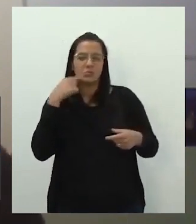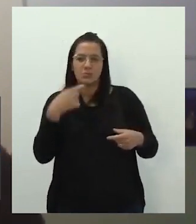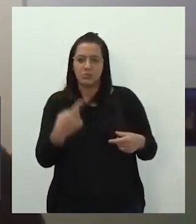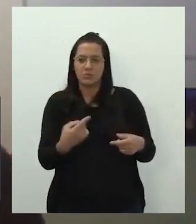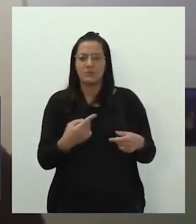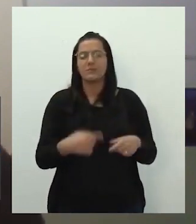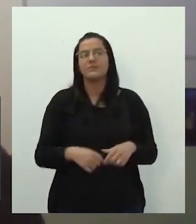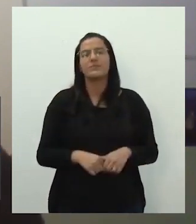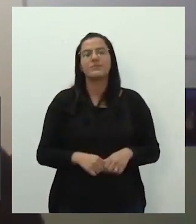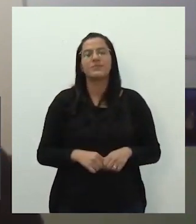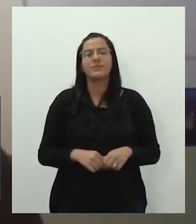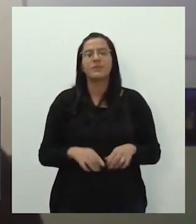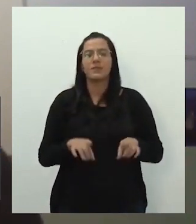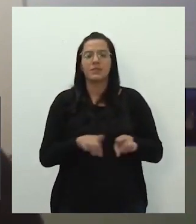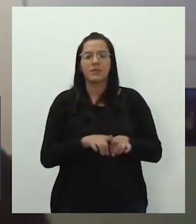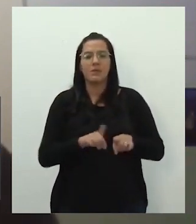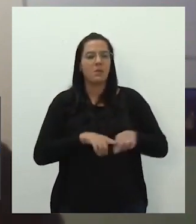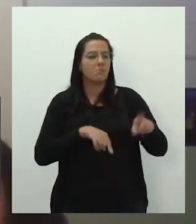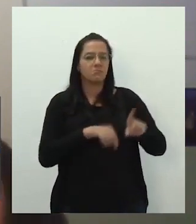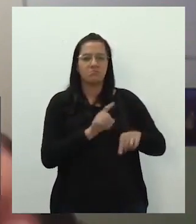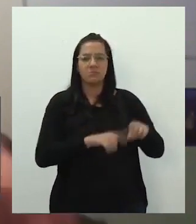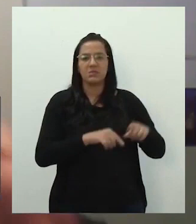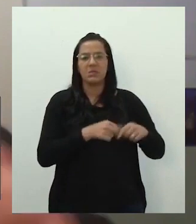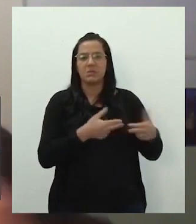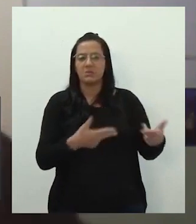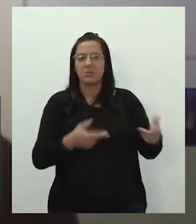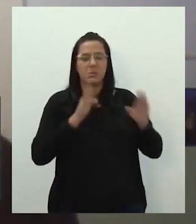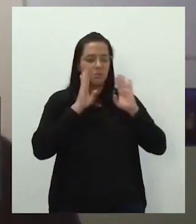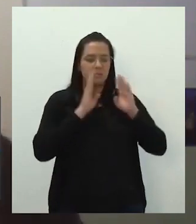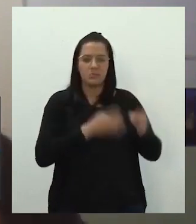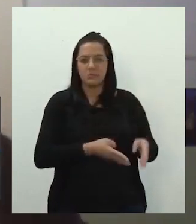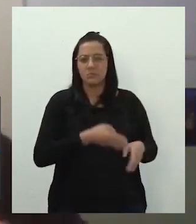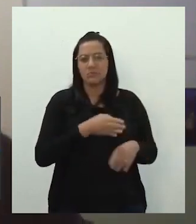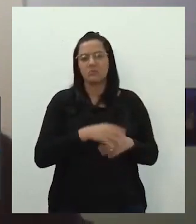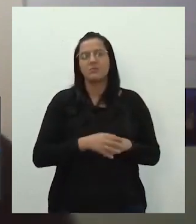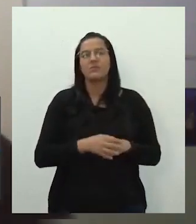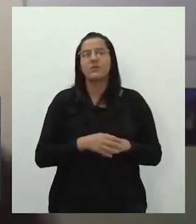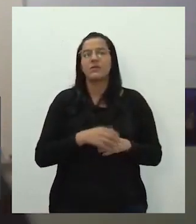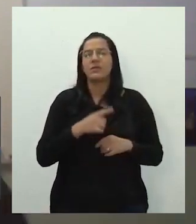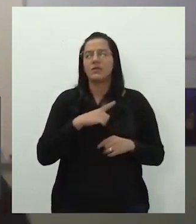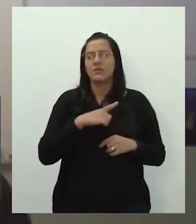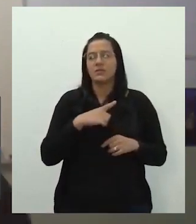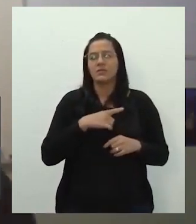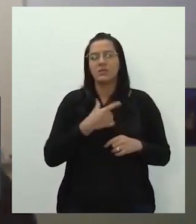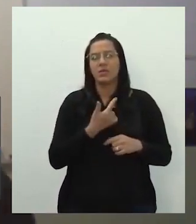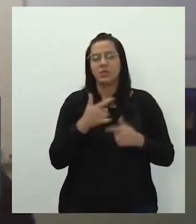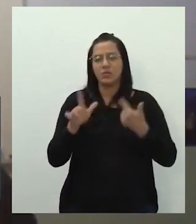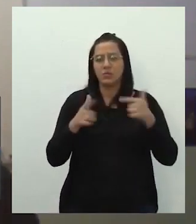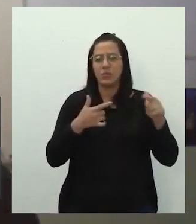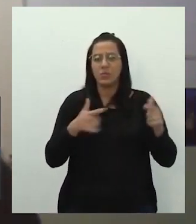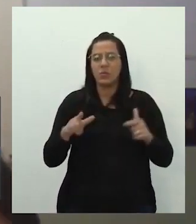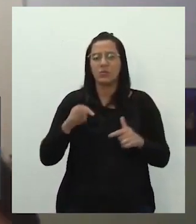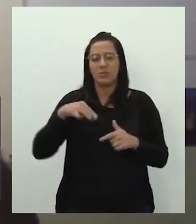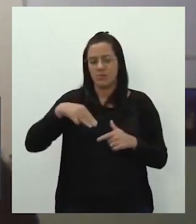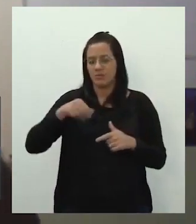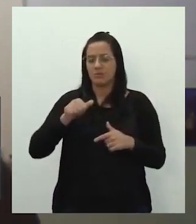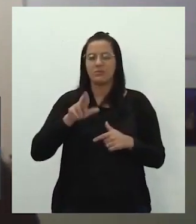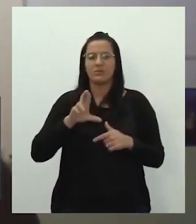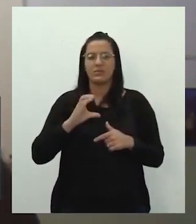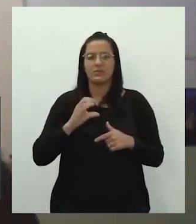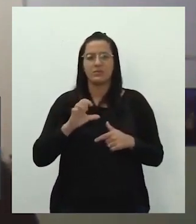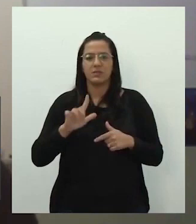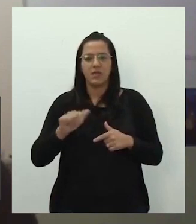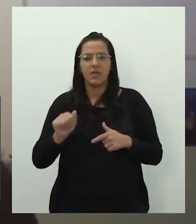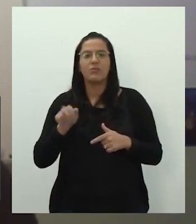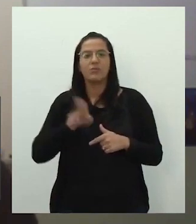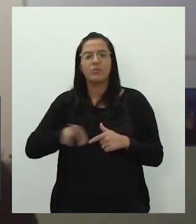Talvez materiais acessíveis, né? Fica bem evidente que a gente está usando, talvez aí, você viu que as últimas aulas estamos usando martelo, usando aí coisas